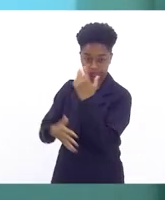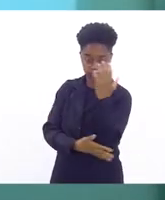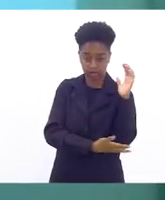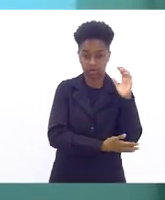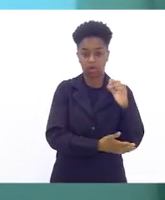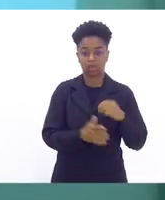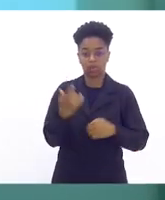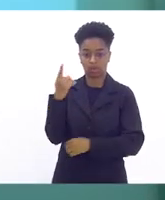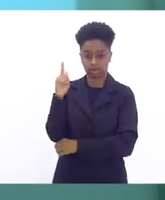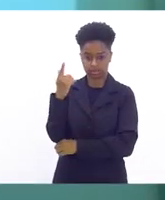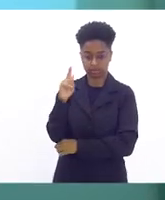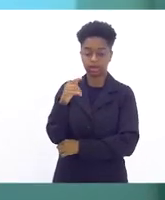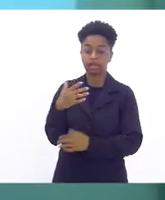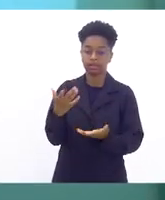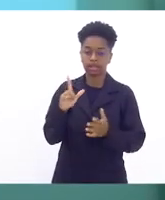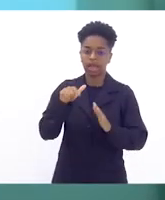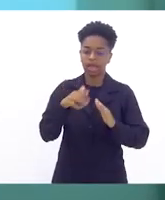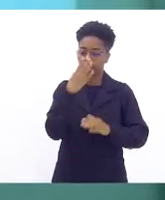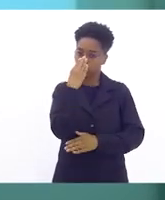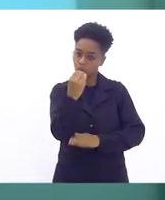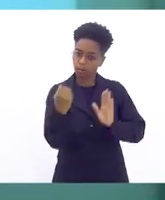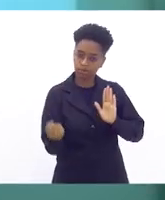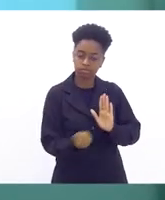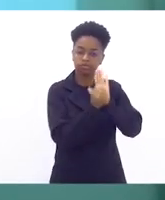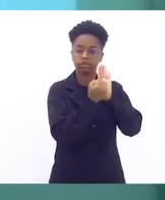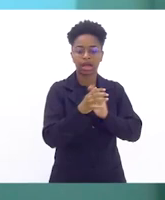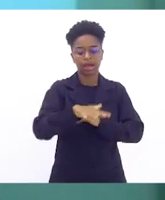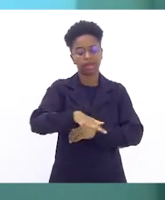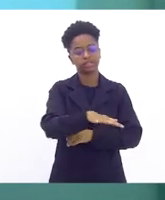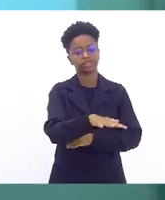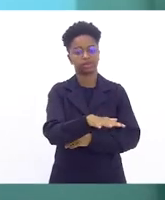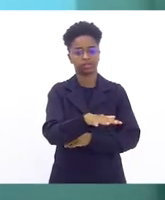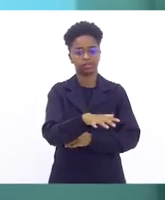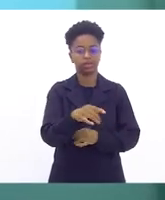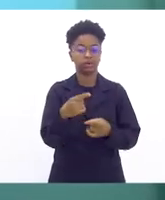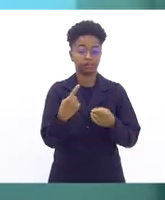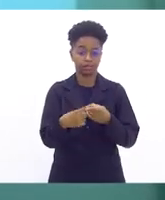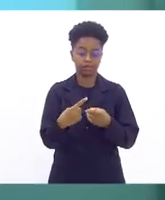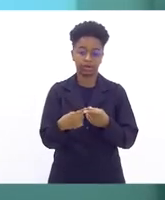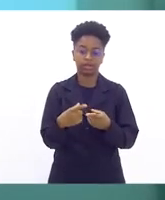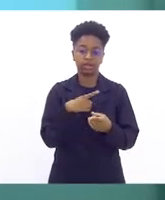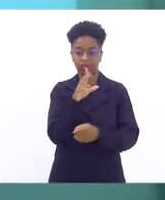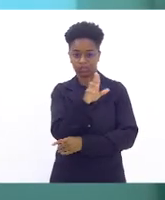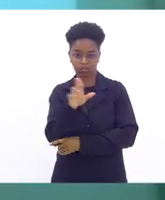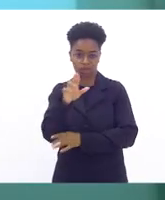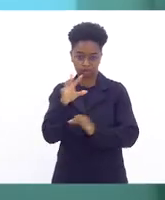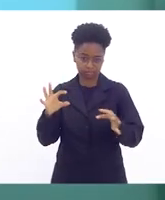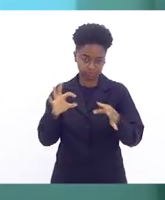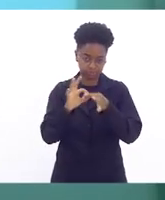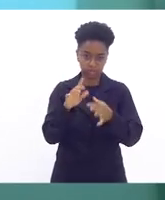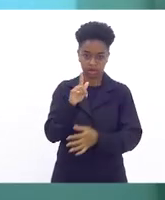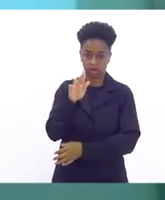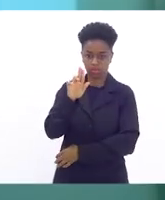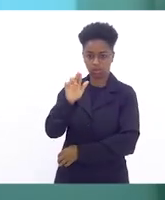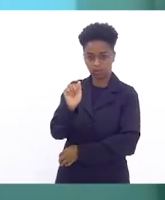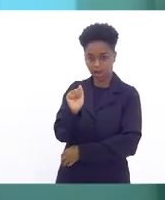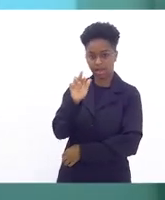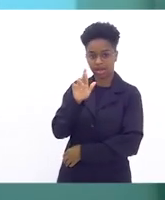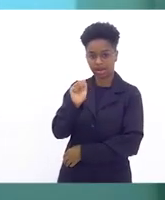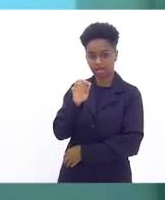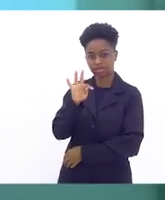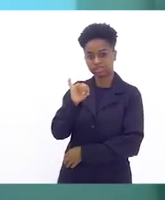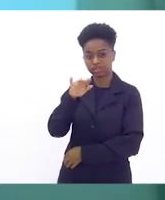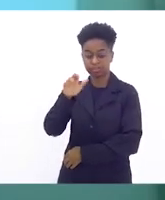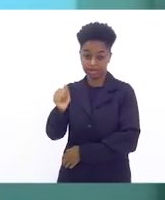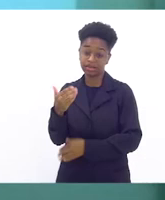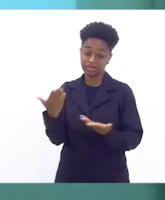Guará ele é um símbolo lá dessa região a tanto é que leva o nome da região Guaratiba e praticamente